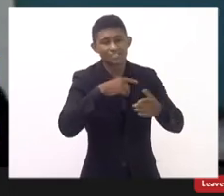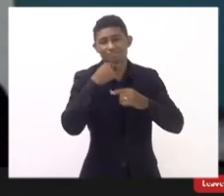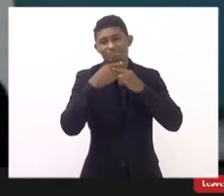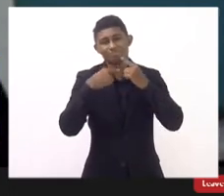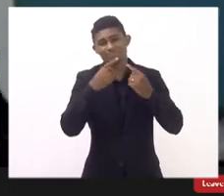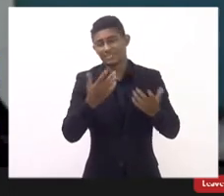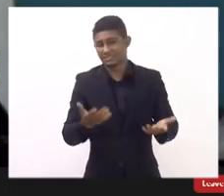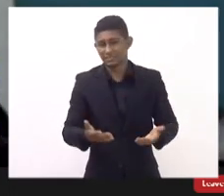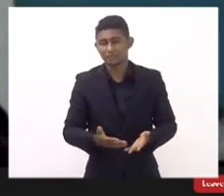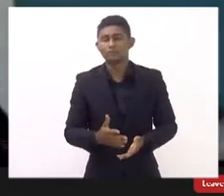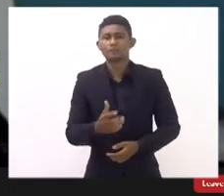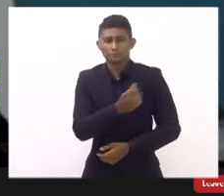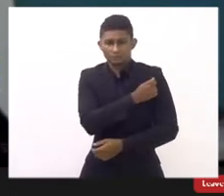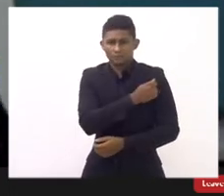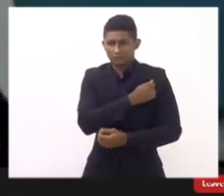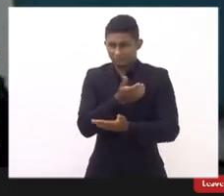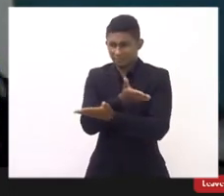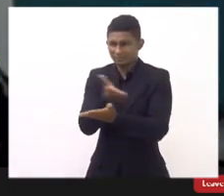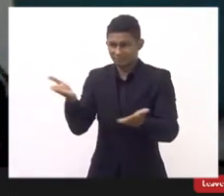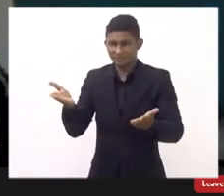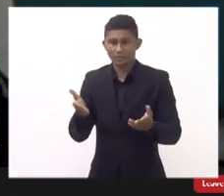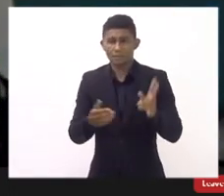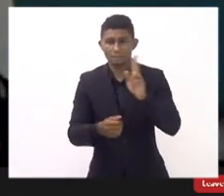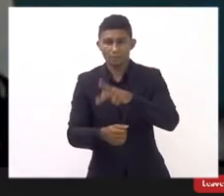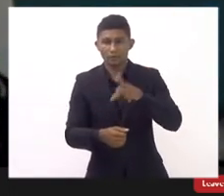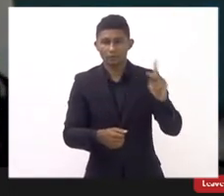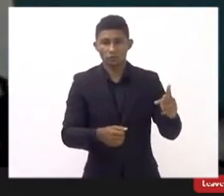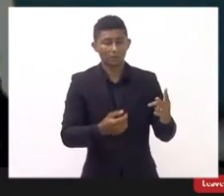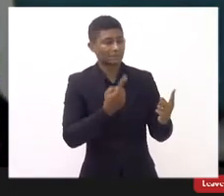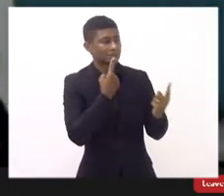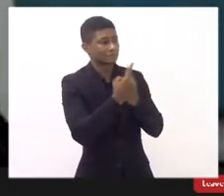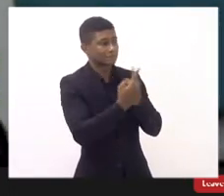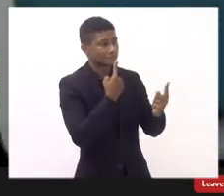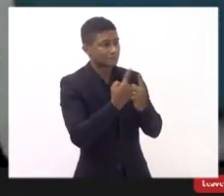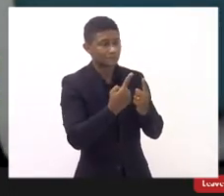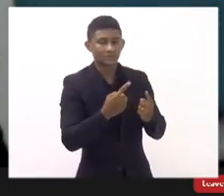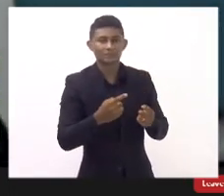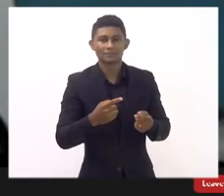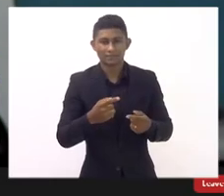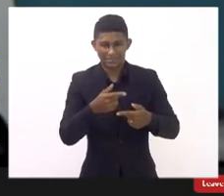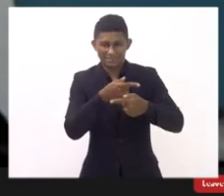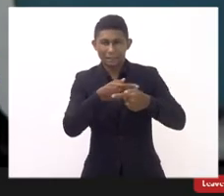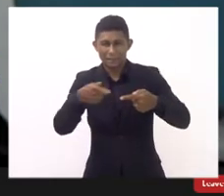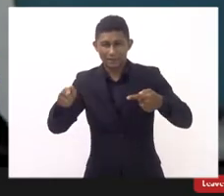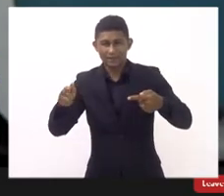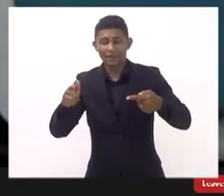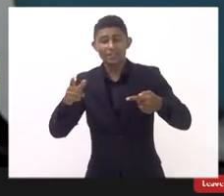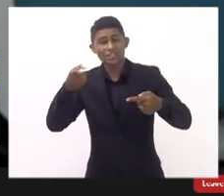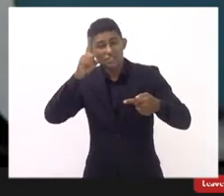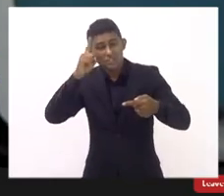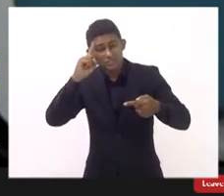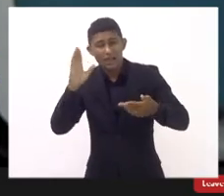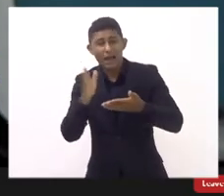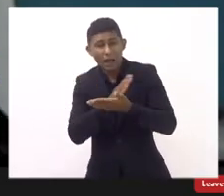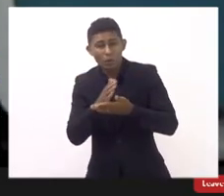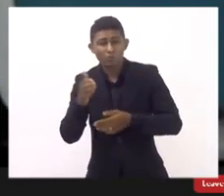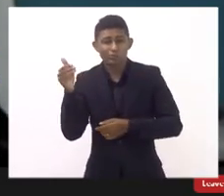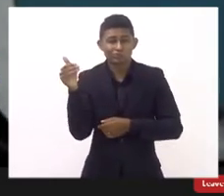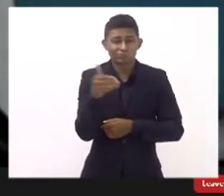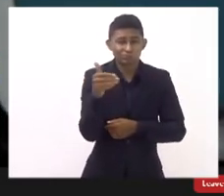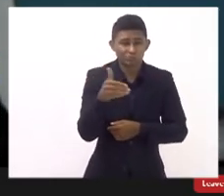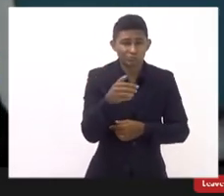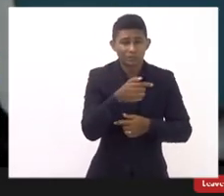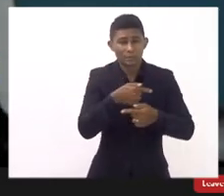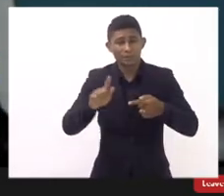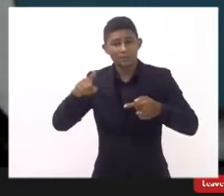apontadas, alunos que conversam com os professores e que em uma semana vem determinados dias, na semana seguinte vem outros, né, para que eles possam garantir